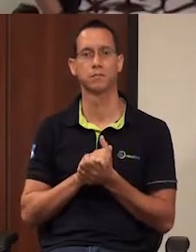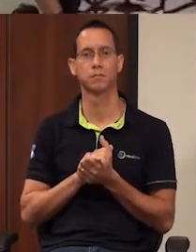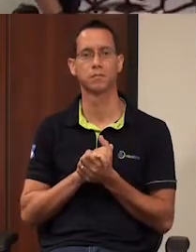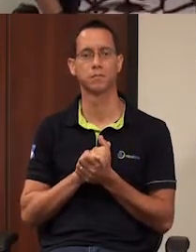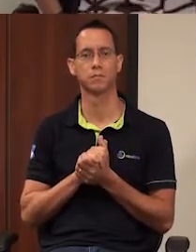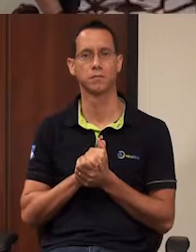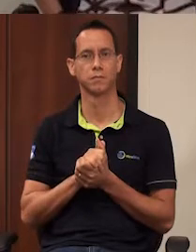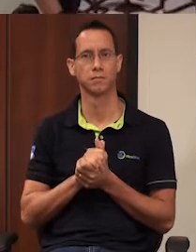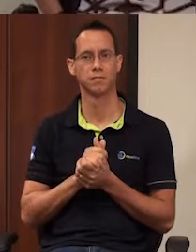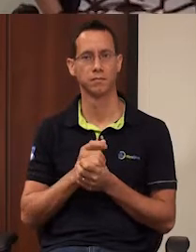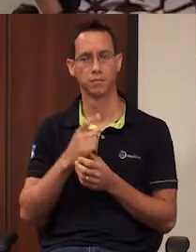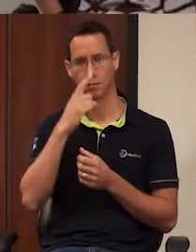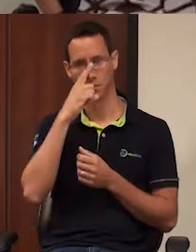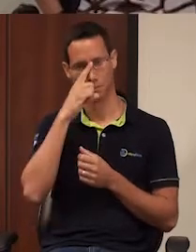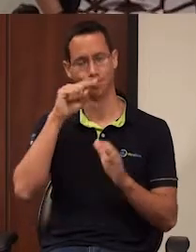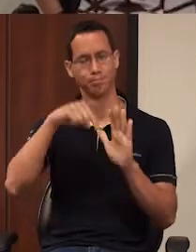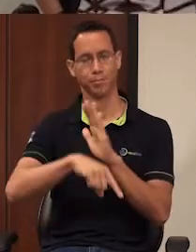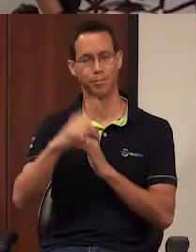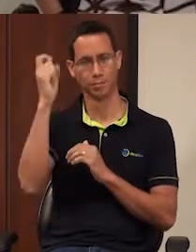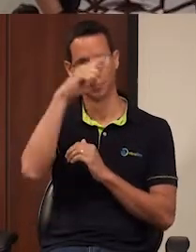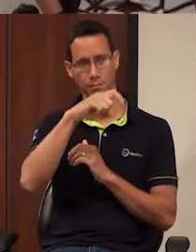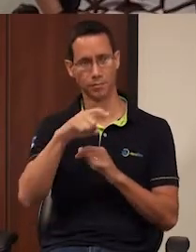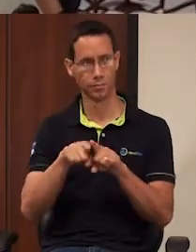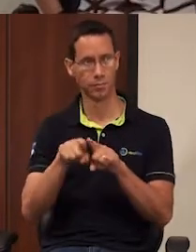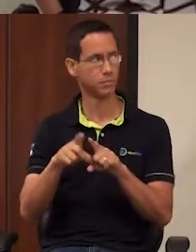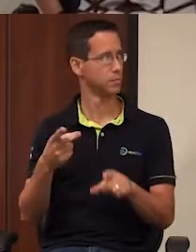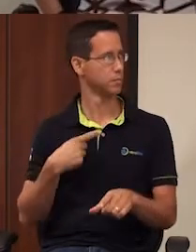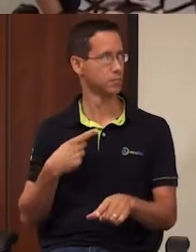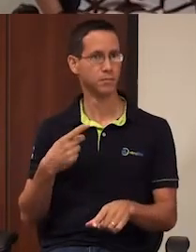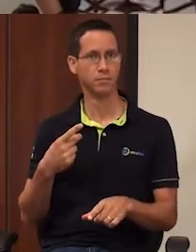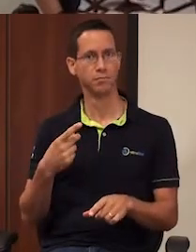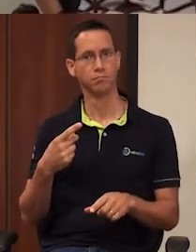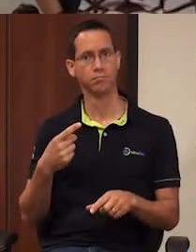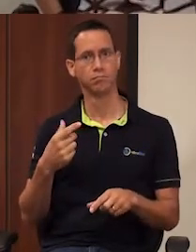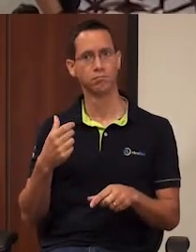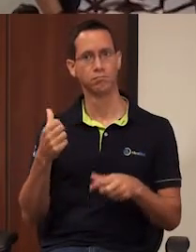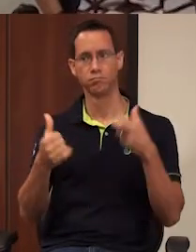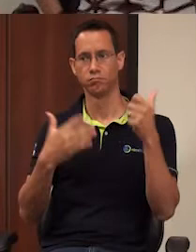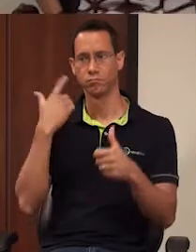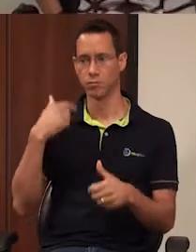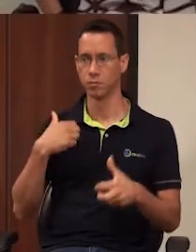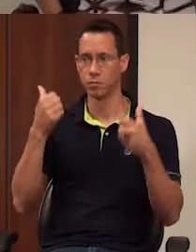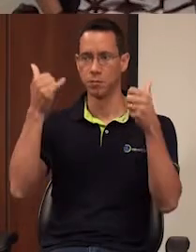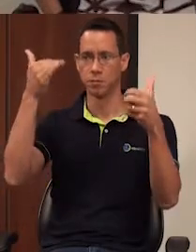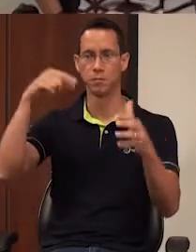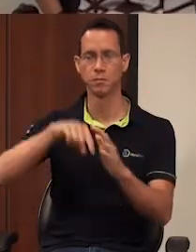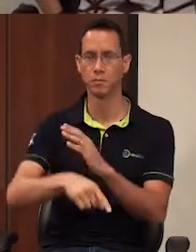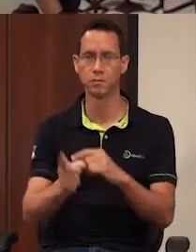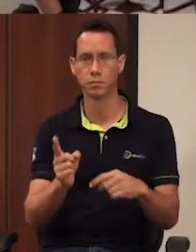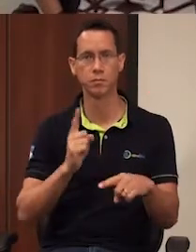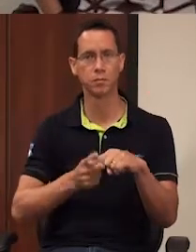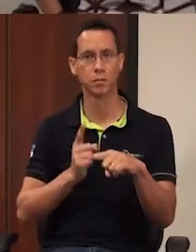bem complicado mesmo, e era uma parte até da minha exposição que eu acabei não entrando, que